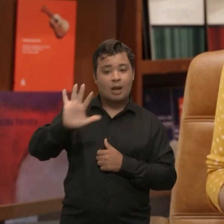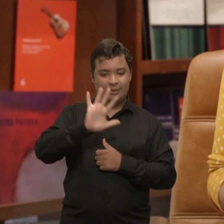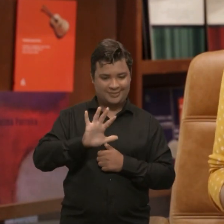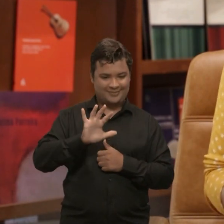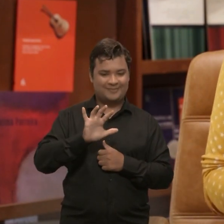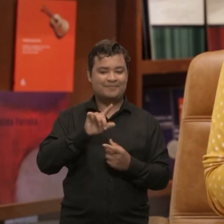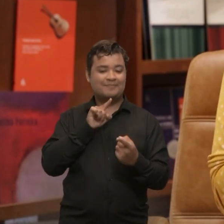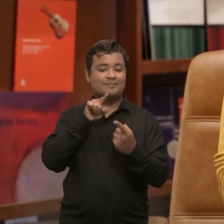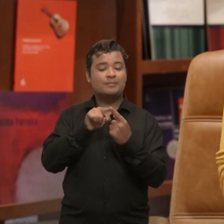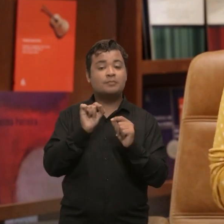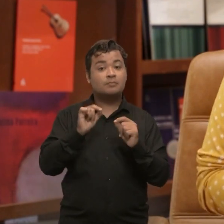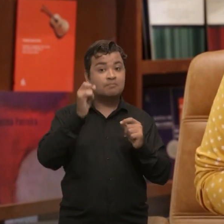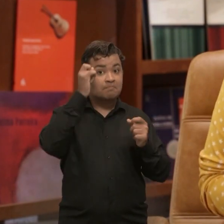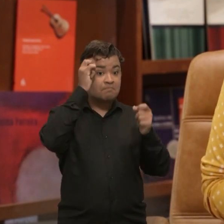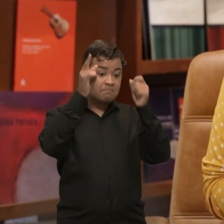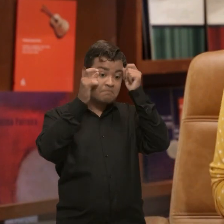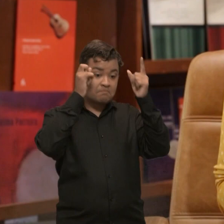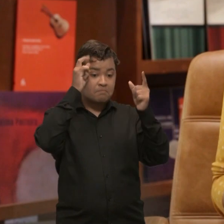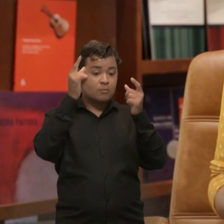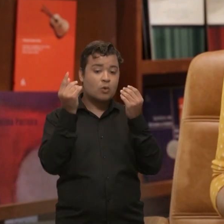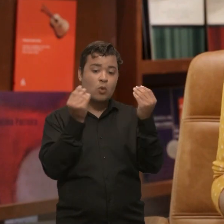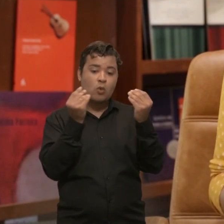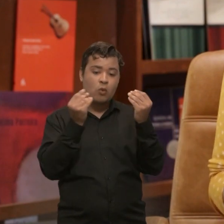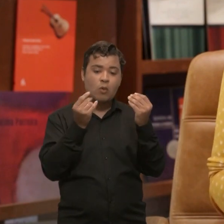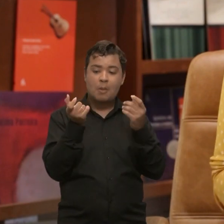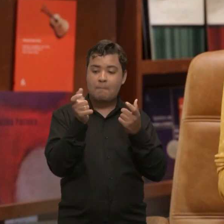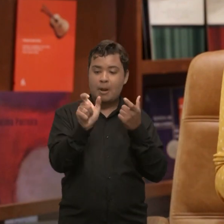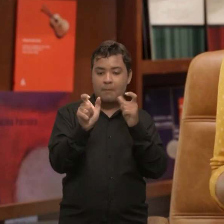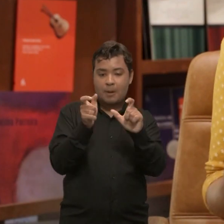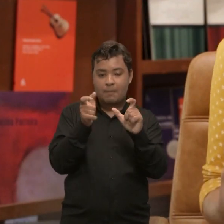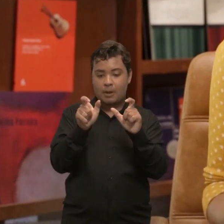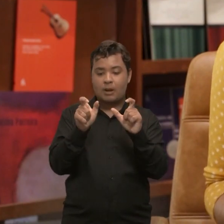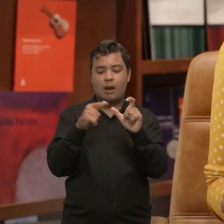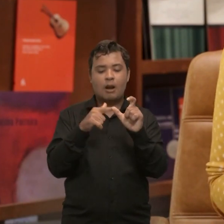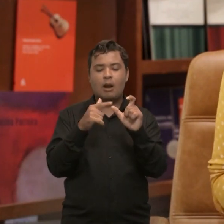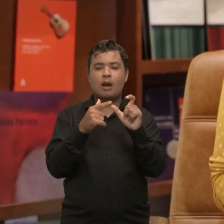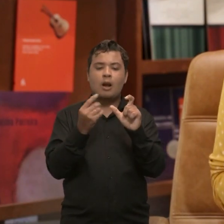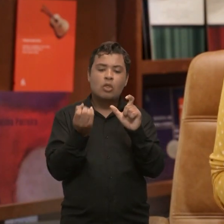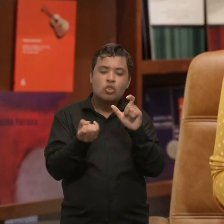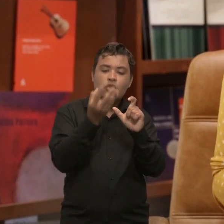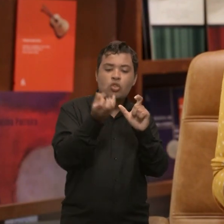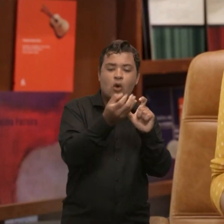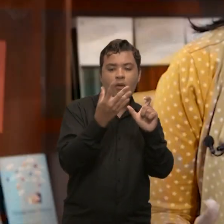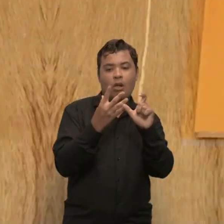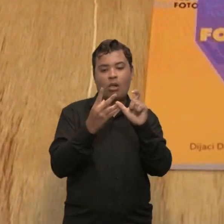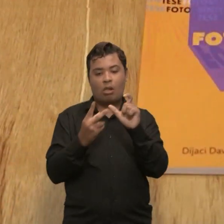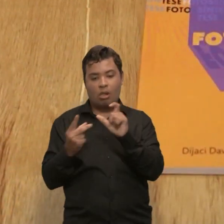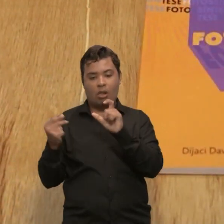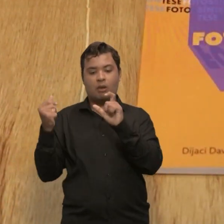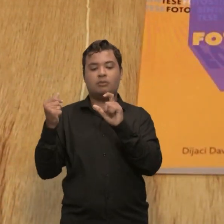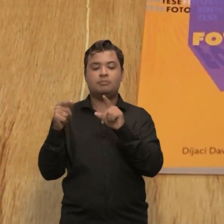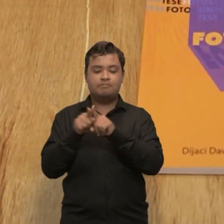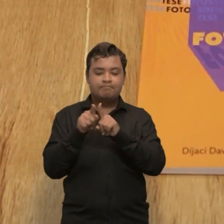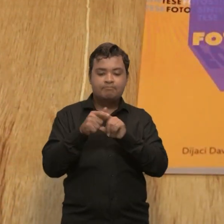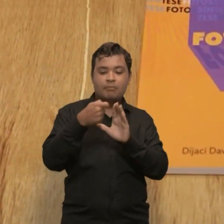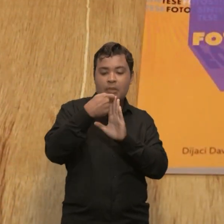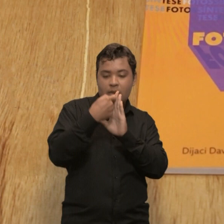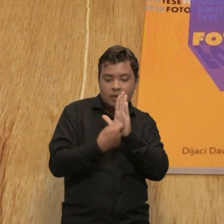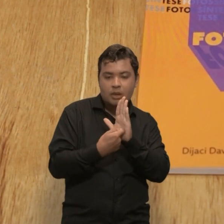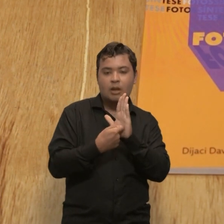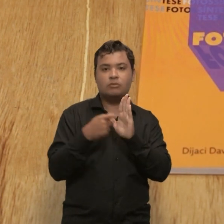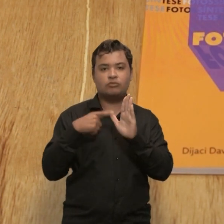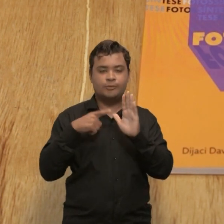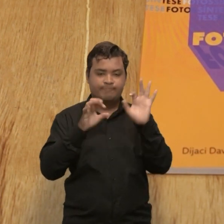na composição e decomposição de novas palavras, criando sons, expressões e textos com sentido